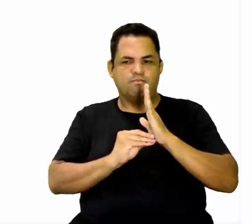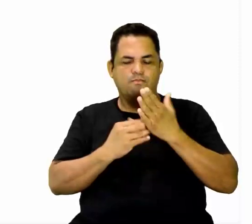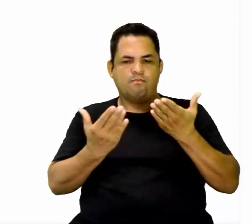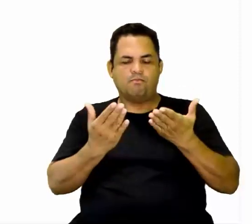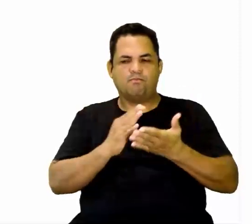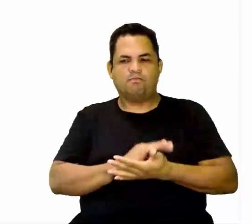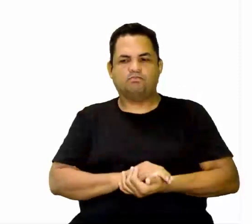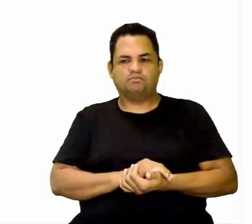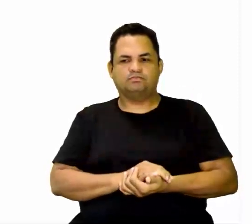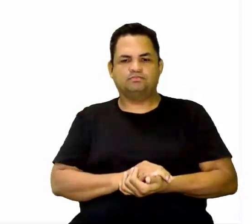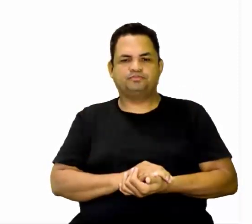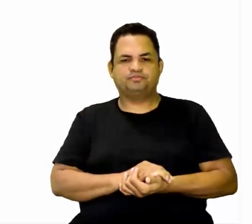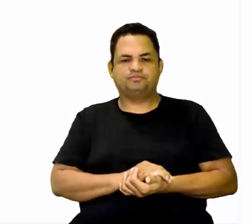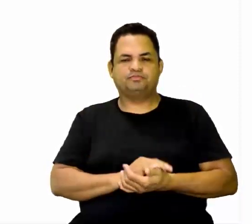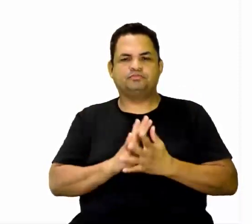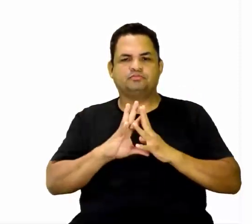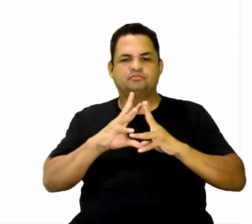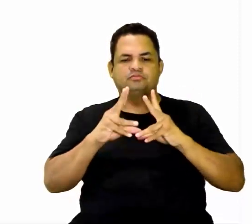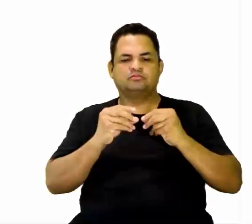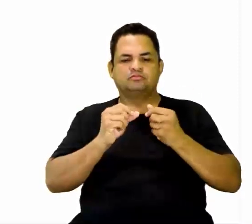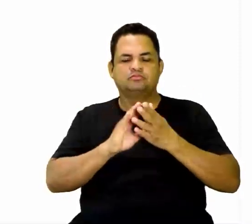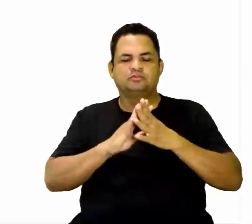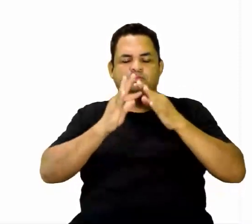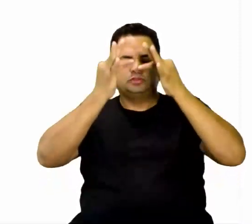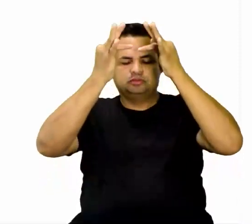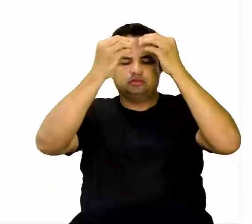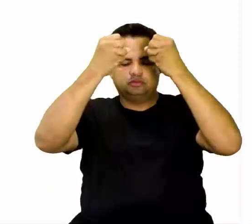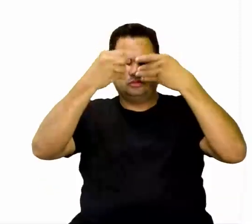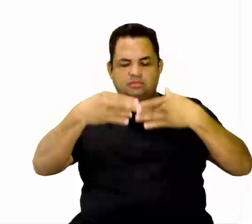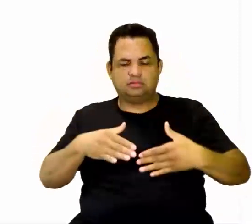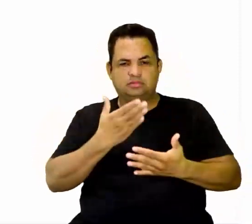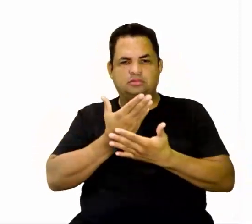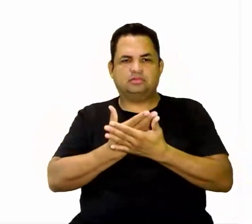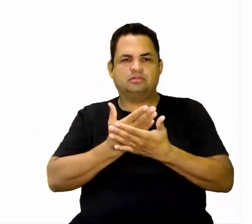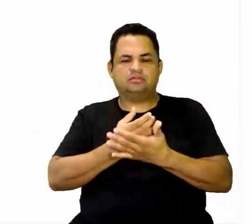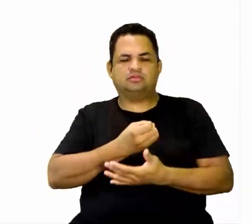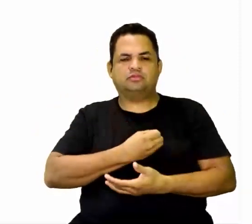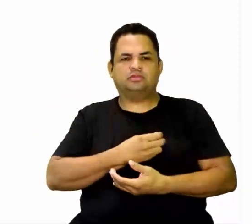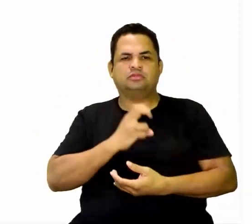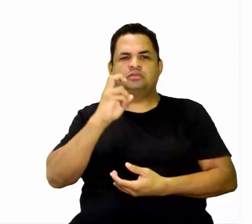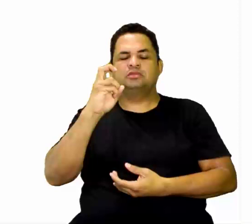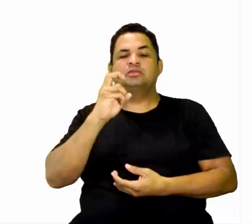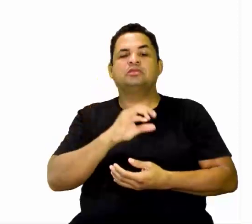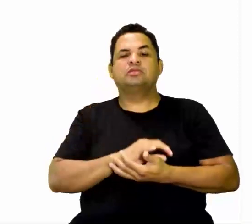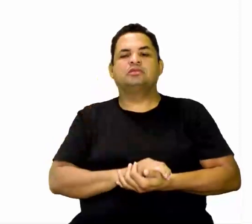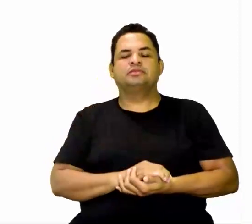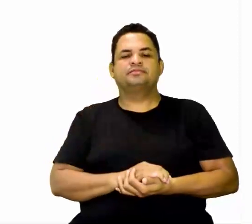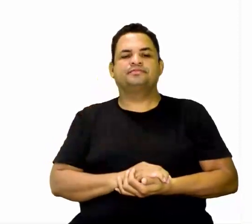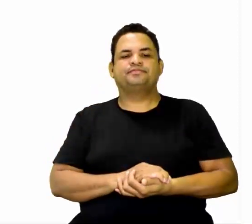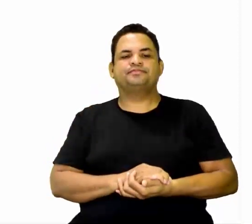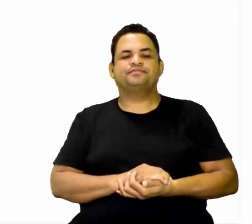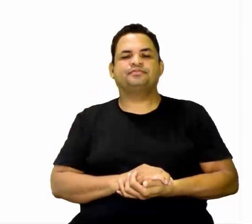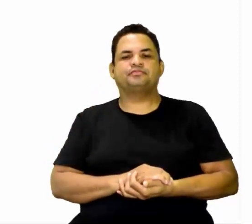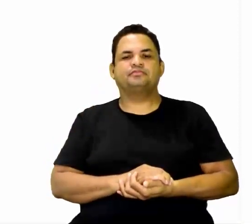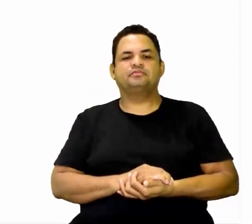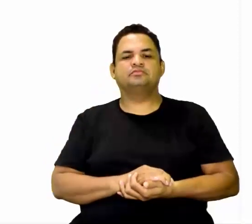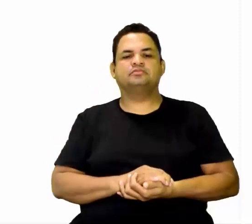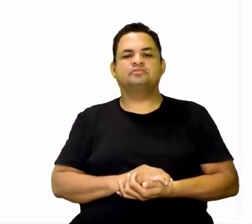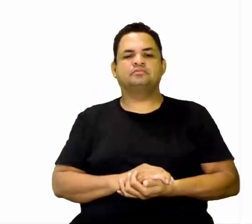ok? Foi completamente explicado durante a nossa aula de número 5, tá joia? Então, olha só,